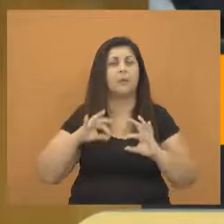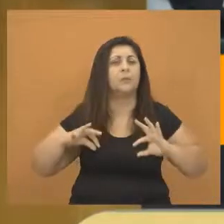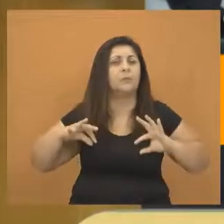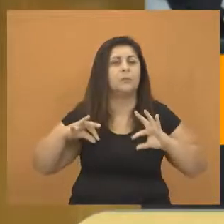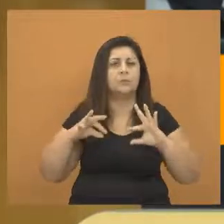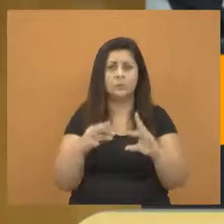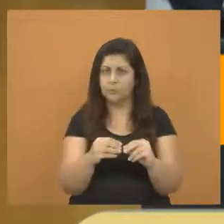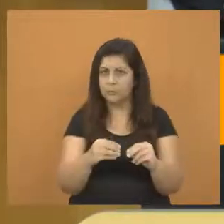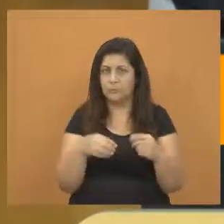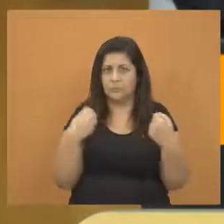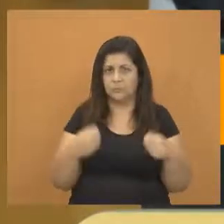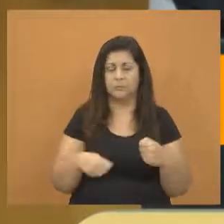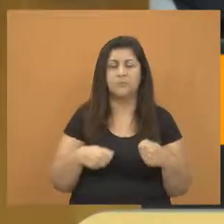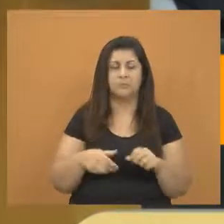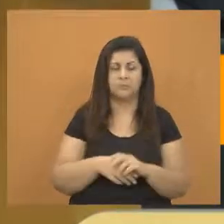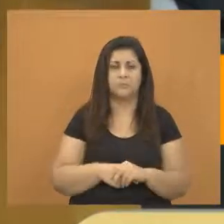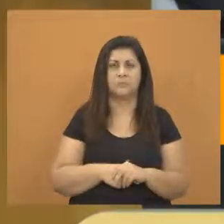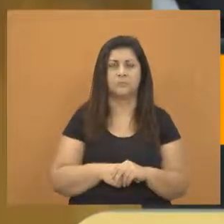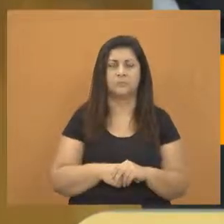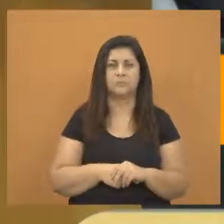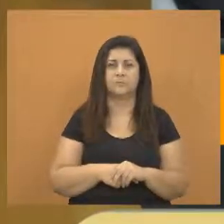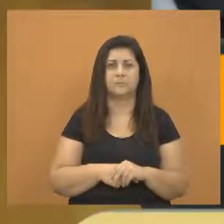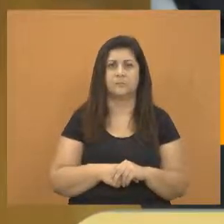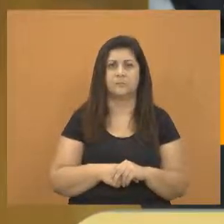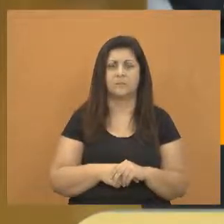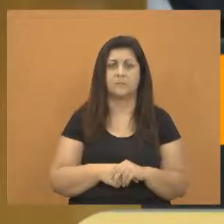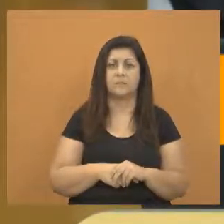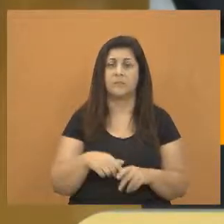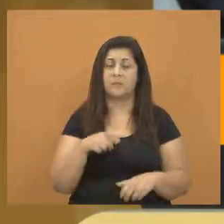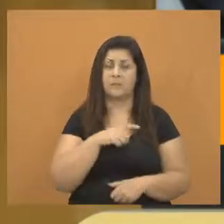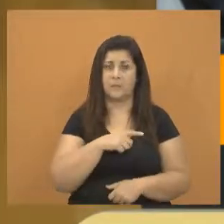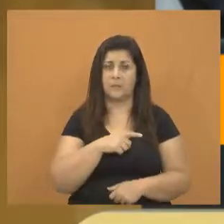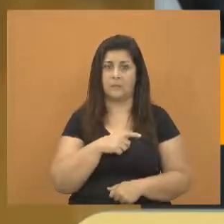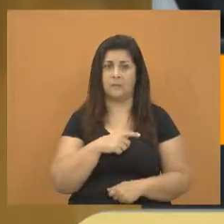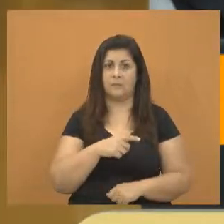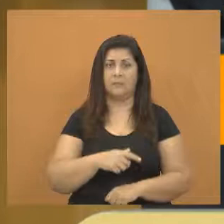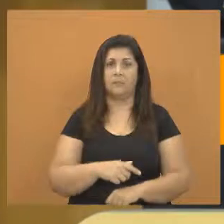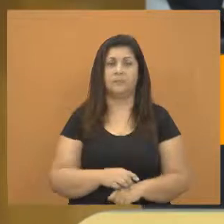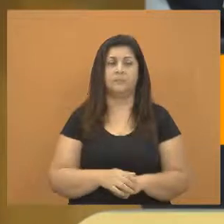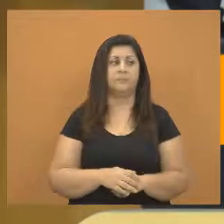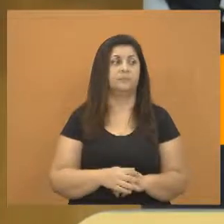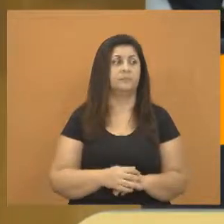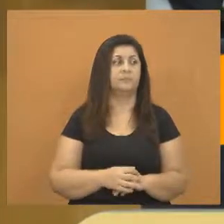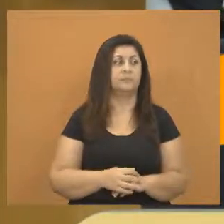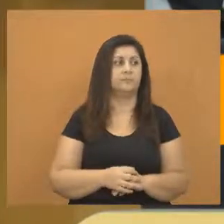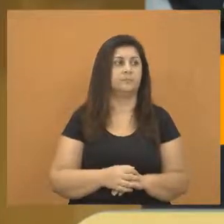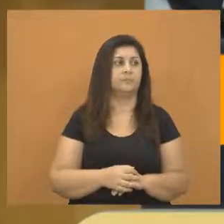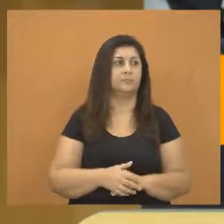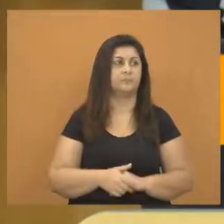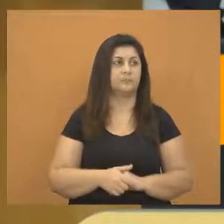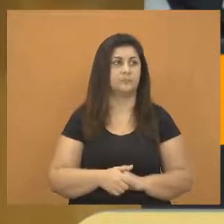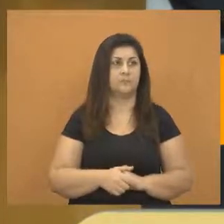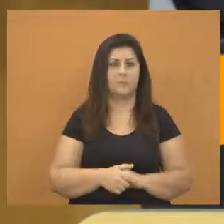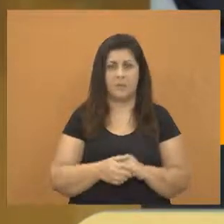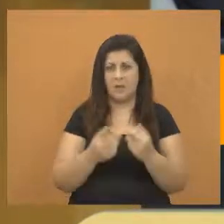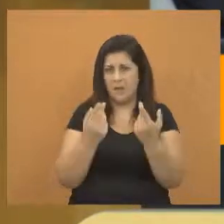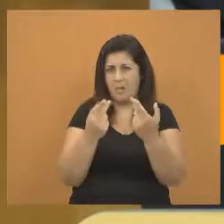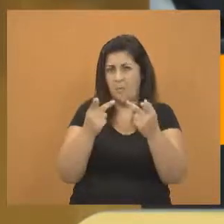as mais pontuais do nosso município. Temos aqui uma, como se fosse uma